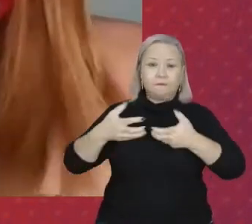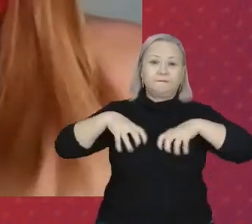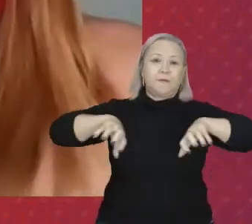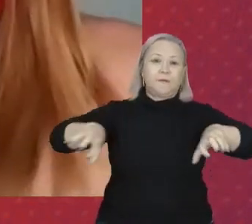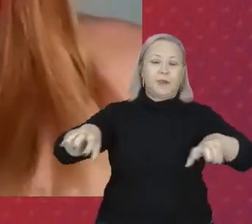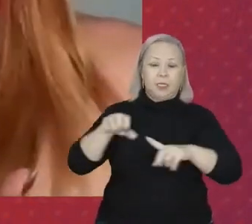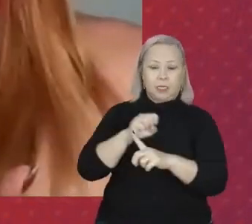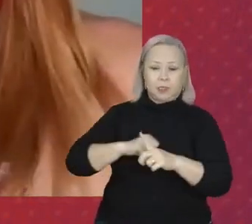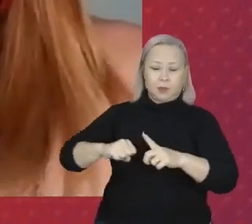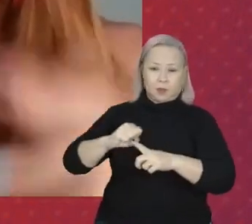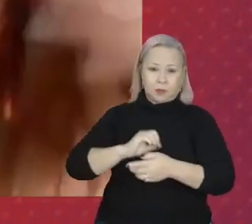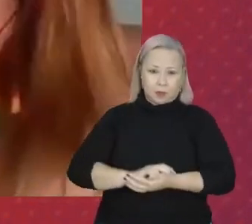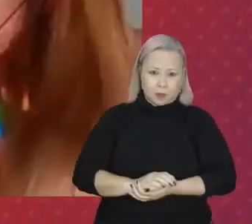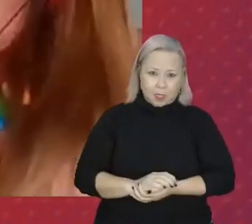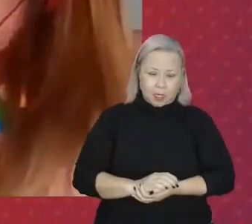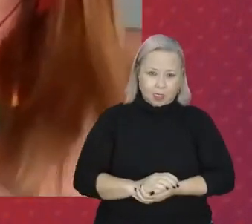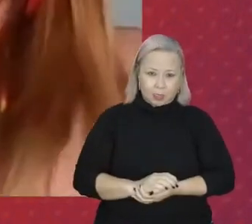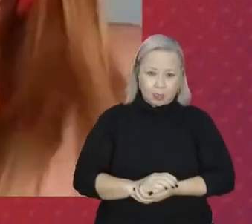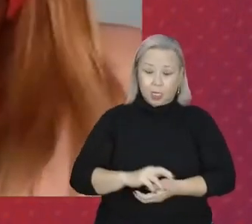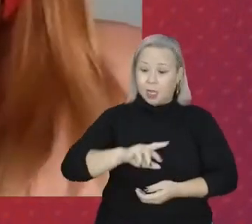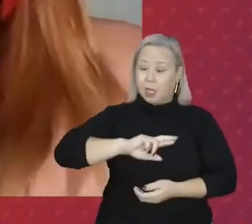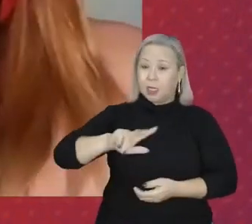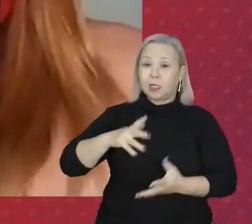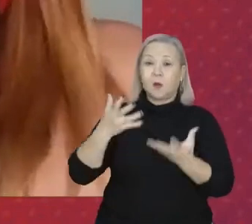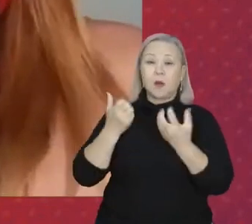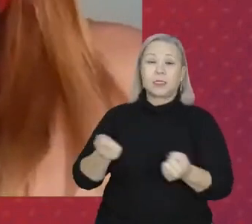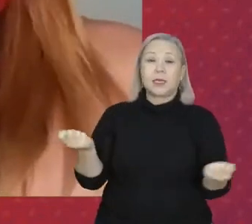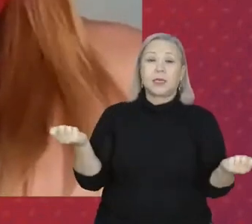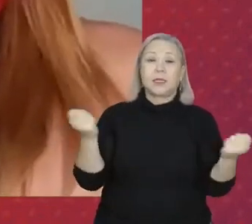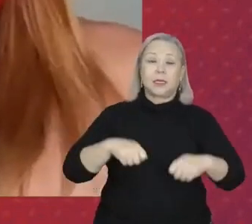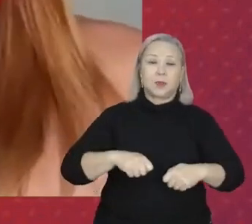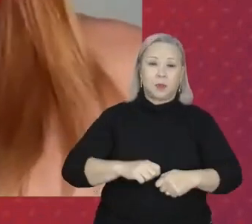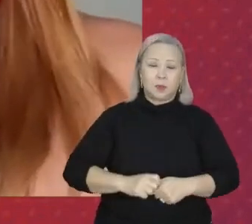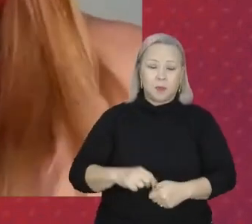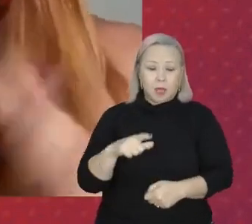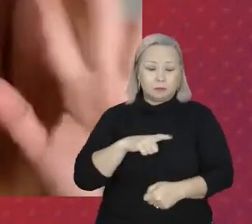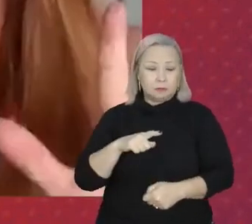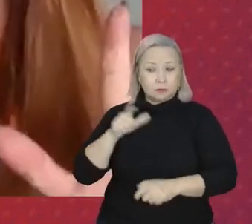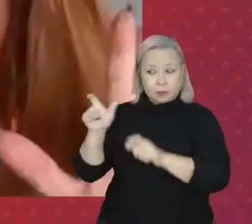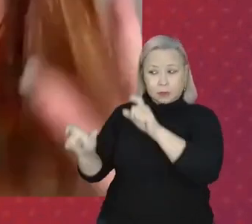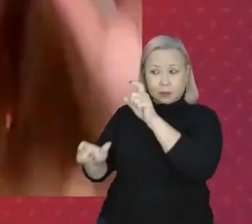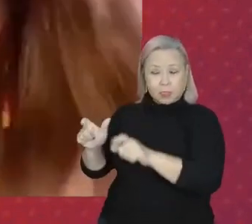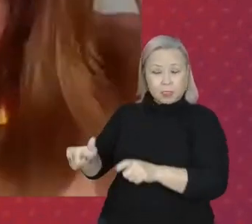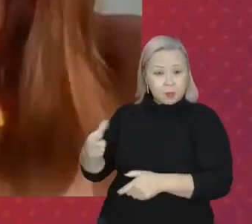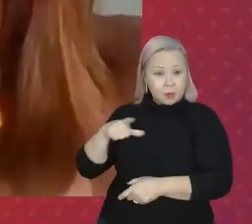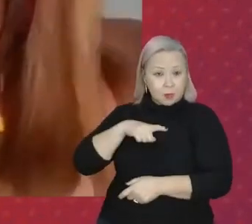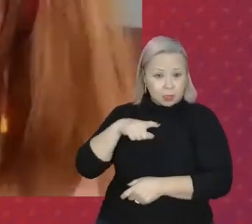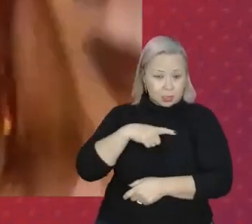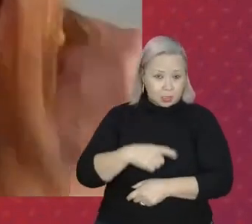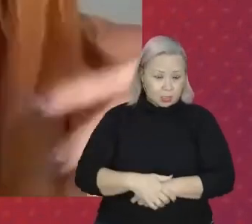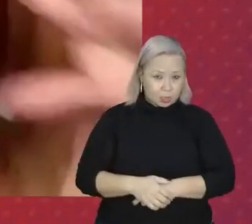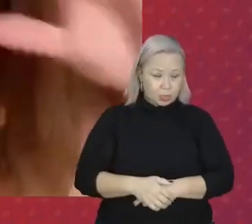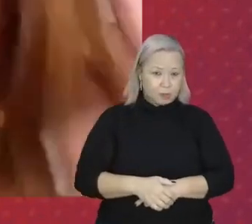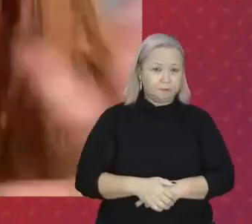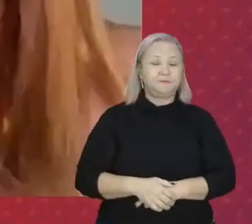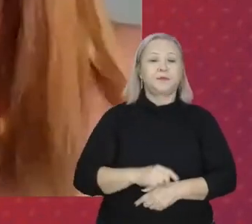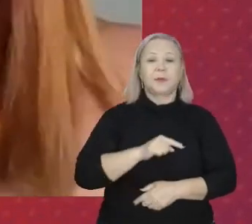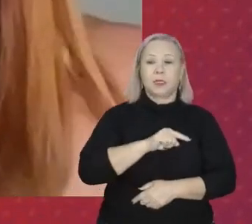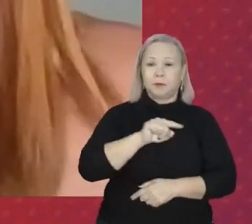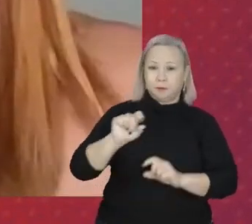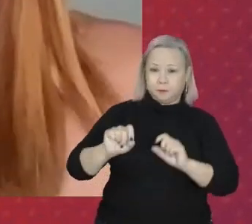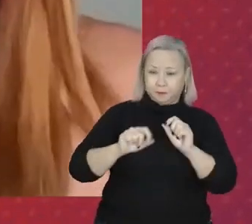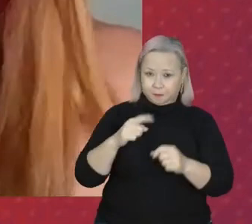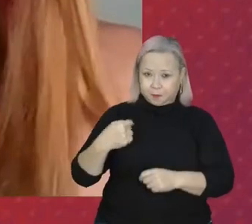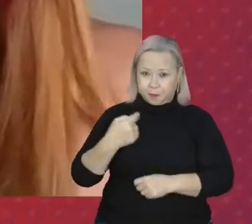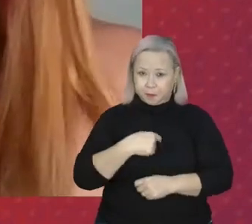excluindo as mulheridades, essa possibilidade de existência. Então, era para isso que a gente tinha